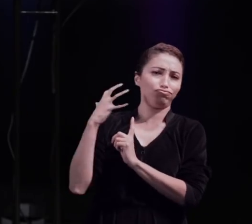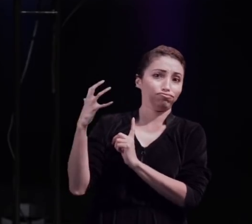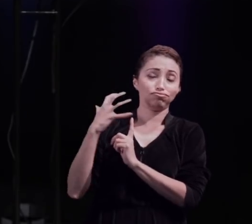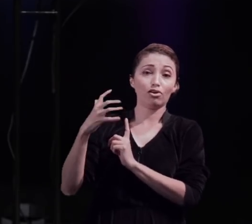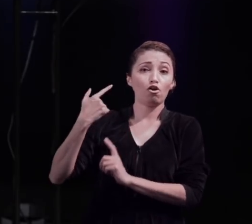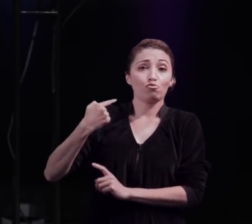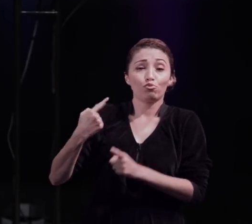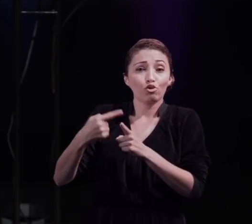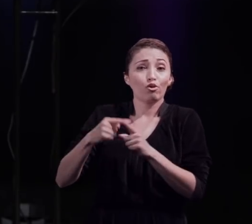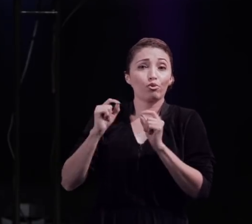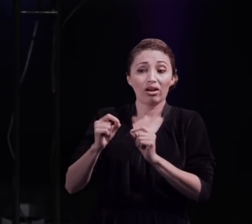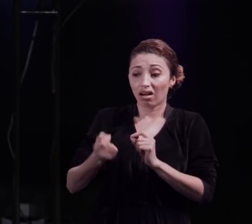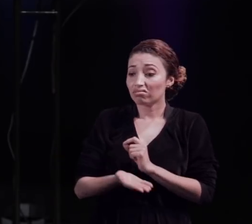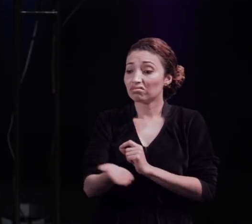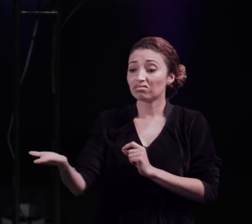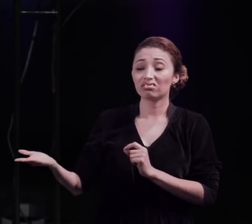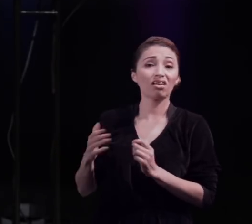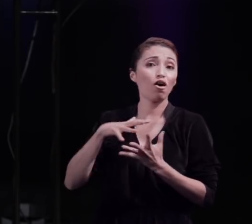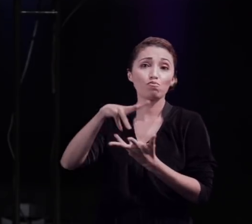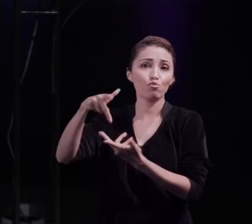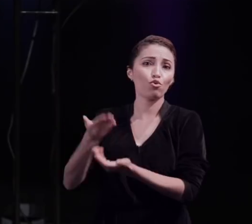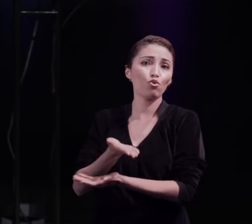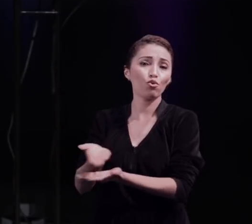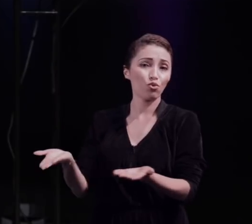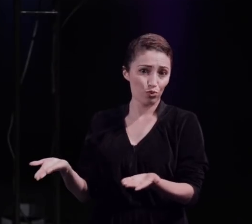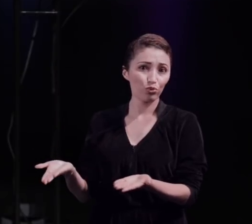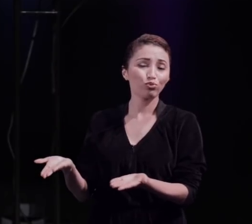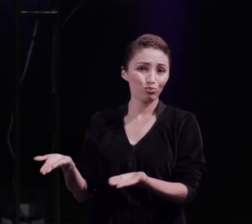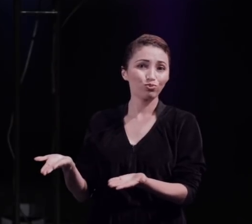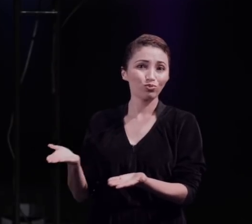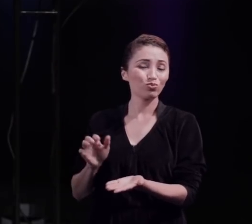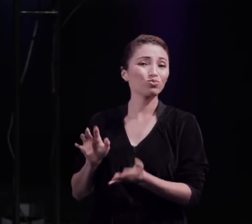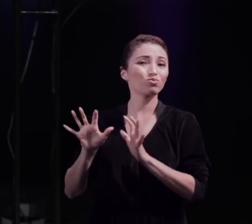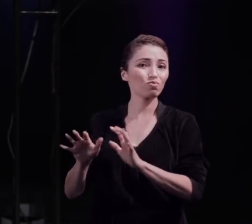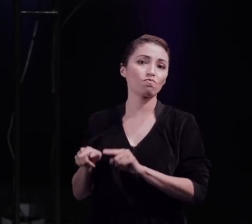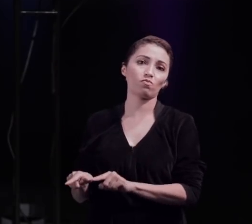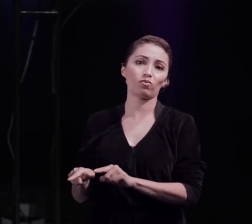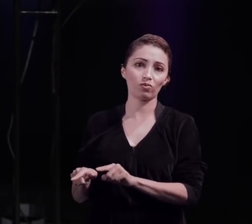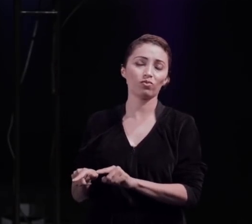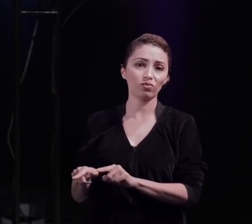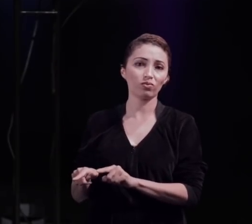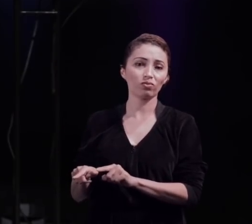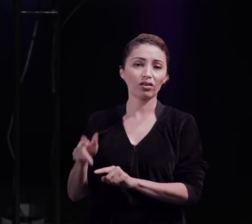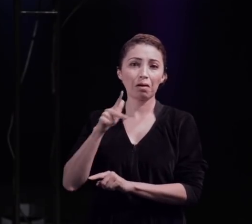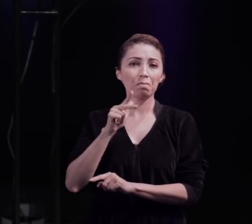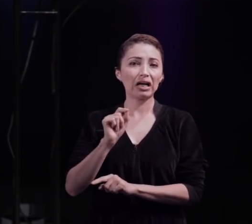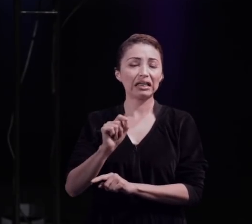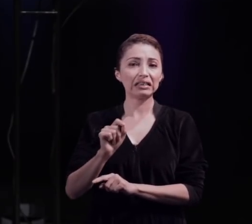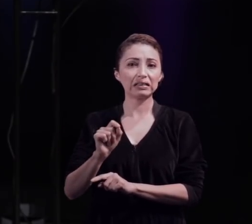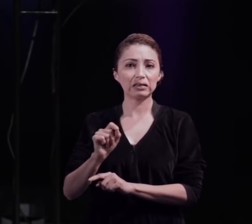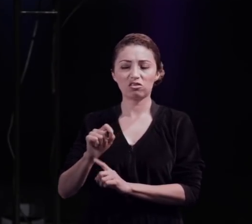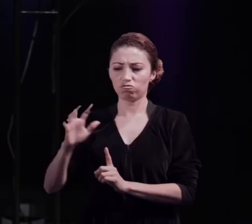mundo, ele, além de agir de forma que coloque você